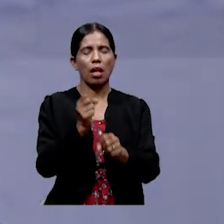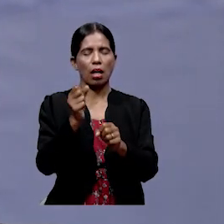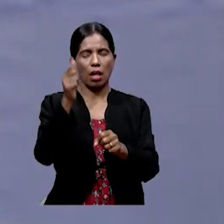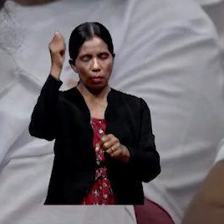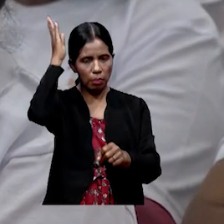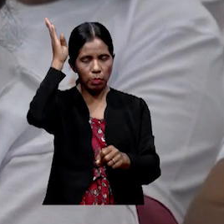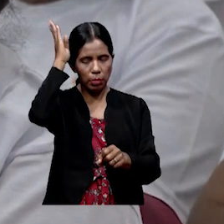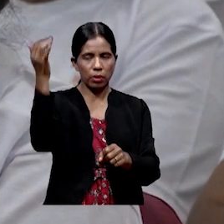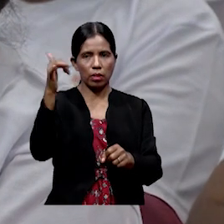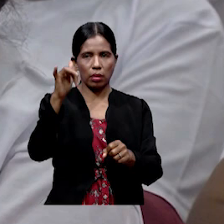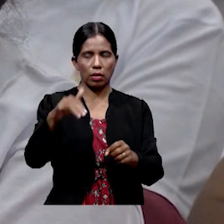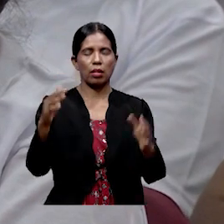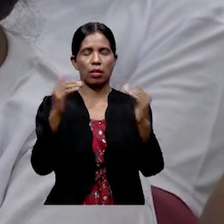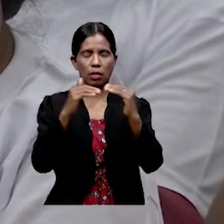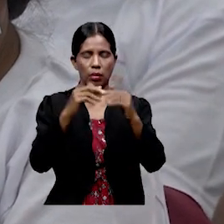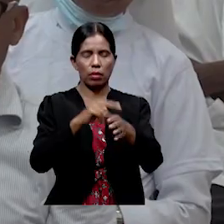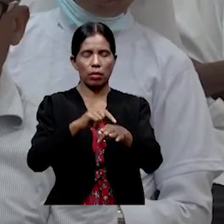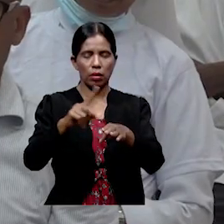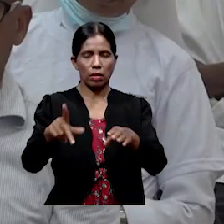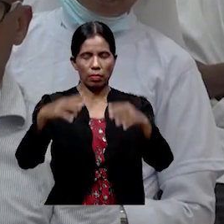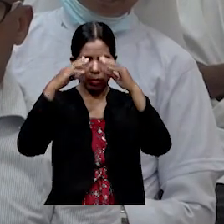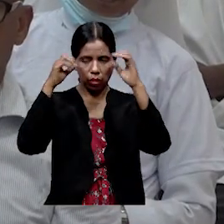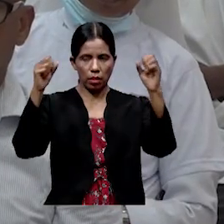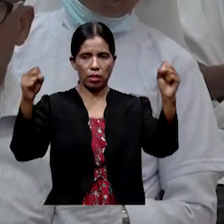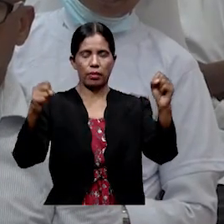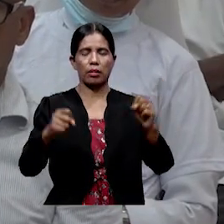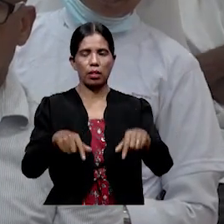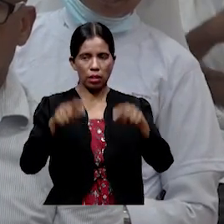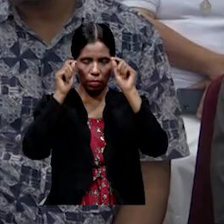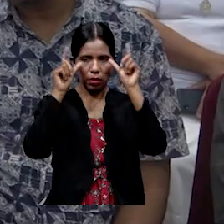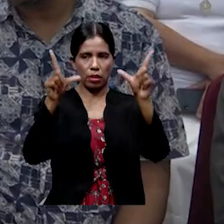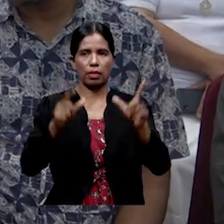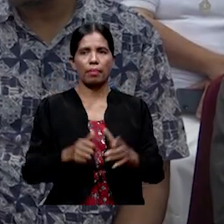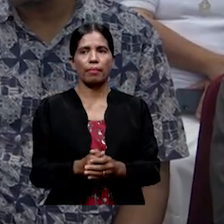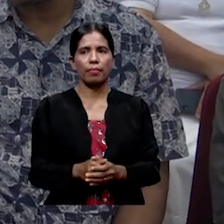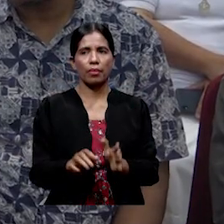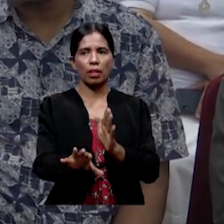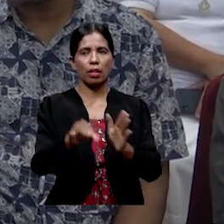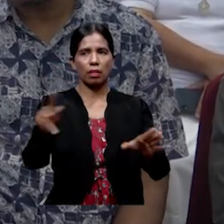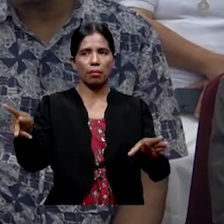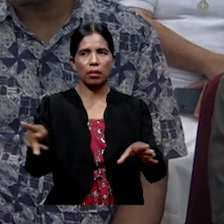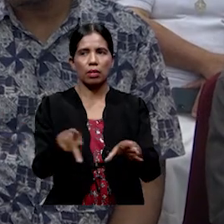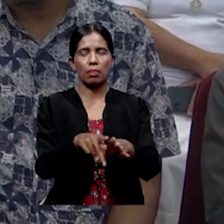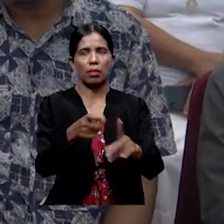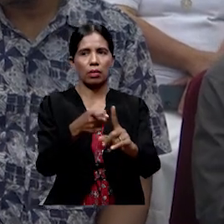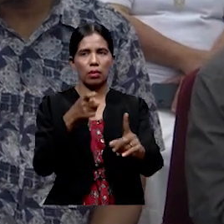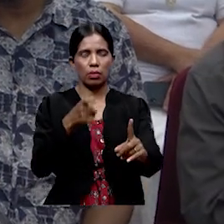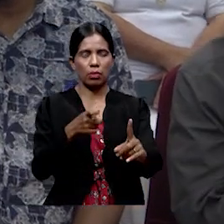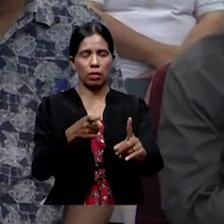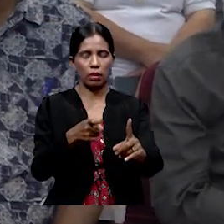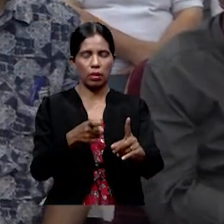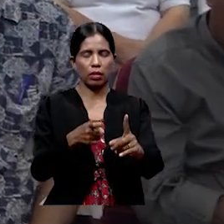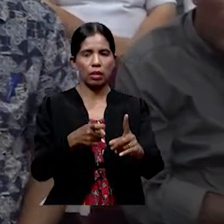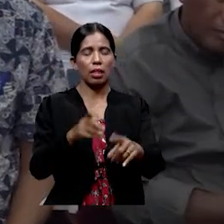e a nível Conferência Episcopal, ba Presidente Conferência Episcopal Timorense. Nebe retan participação, usi Diocese Tolu,